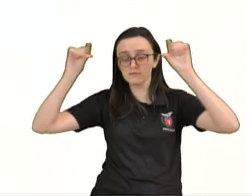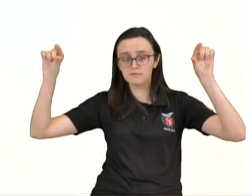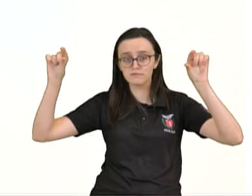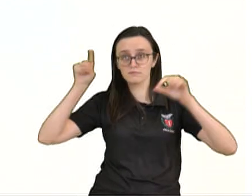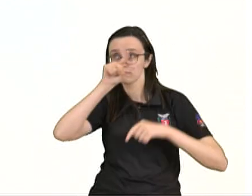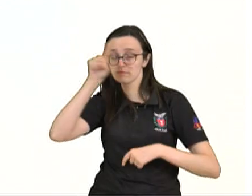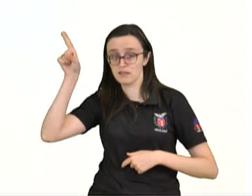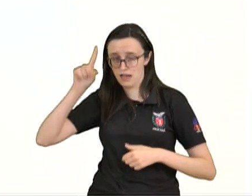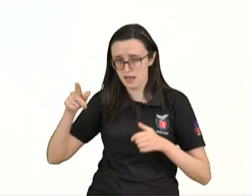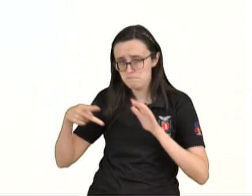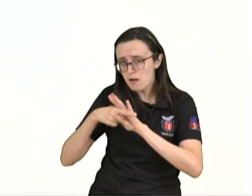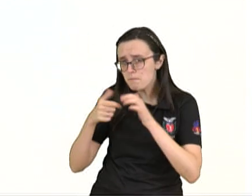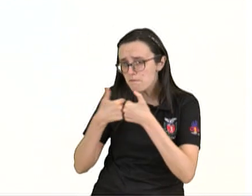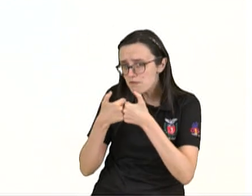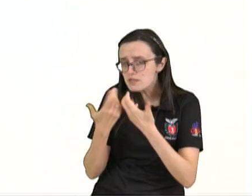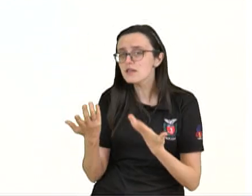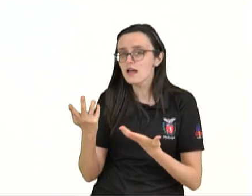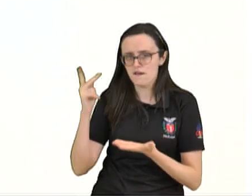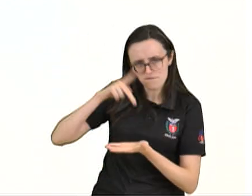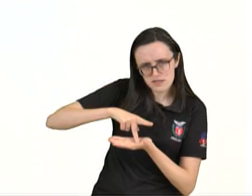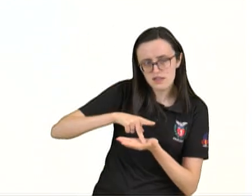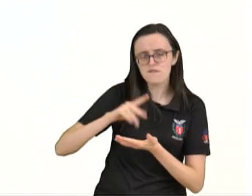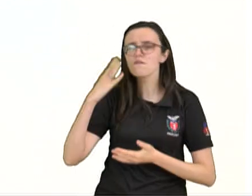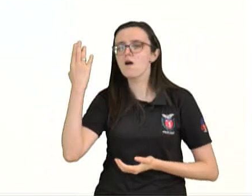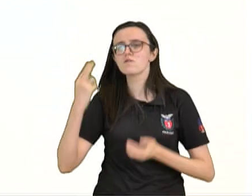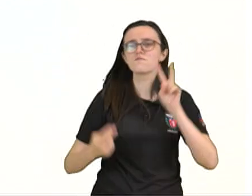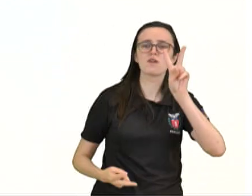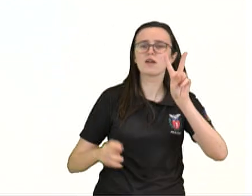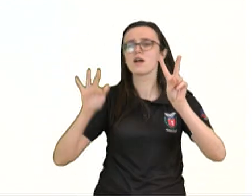da física? Isso é verdadeiro ou isso é falso?